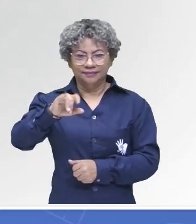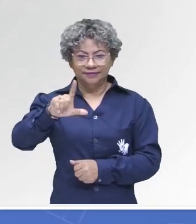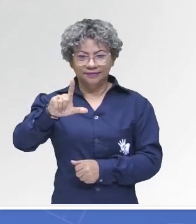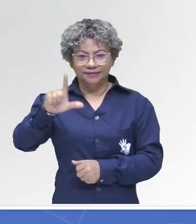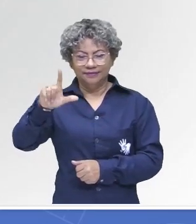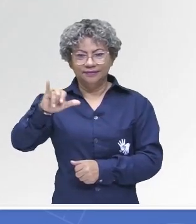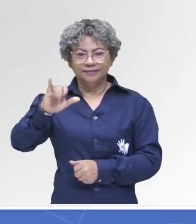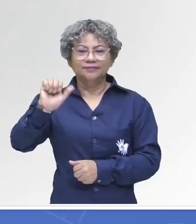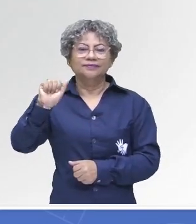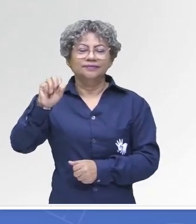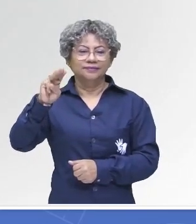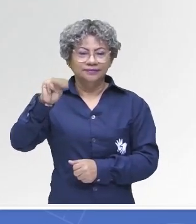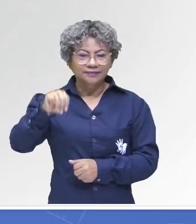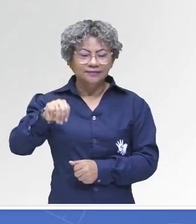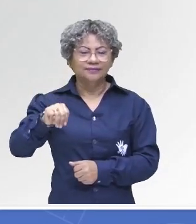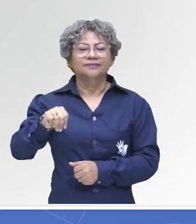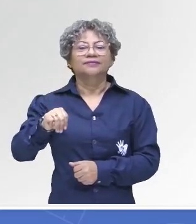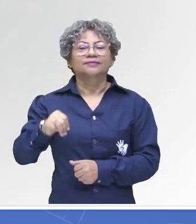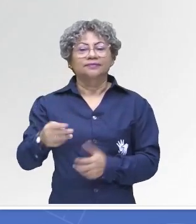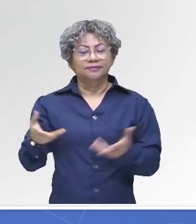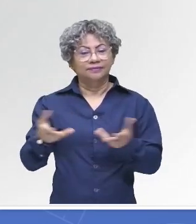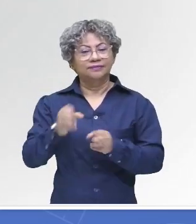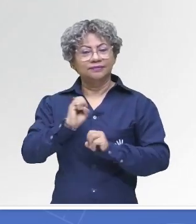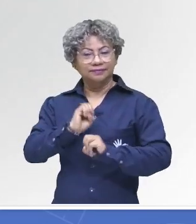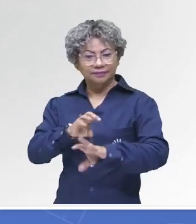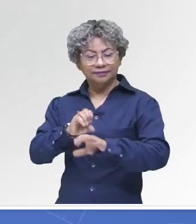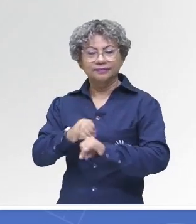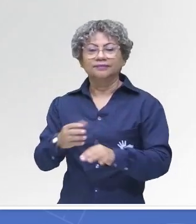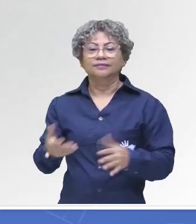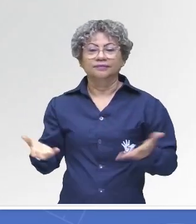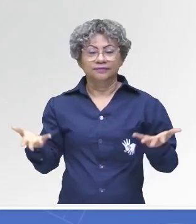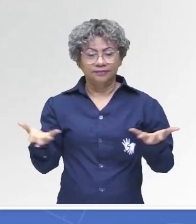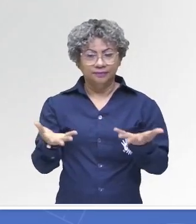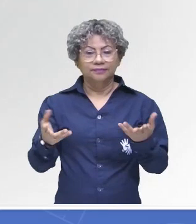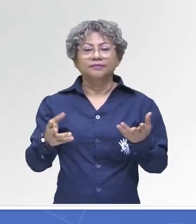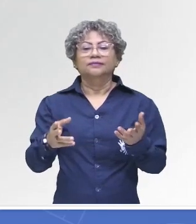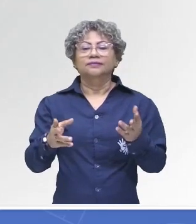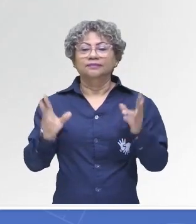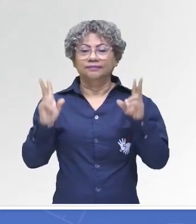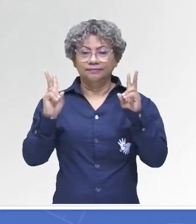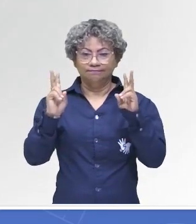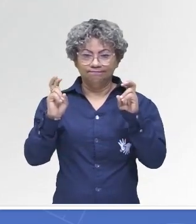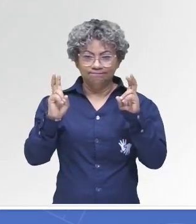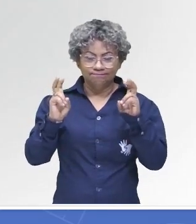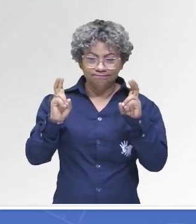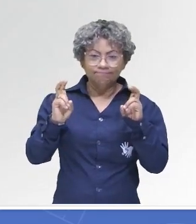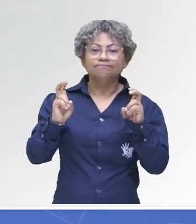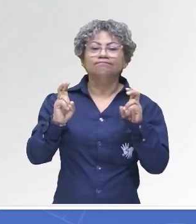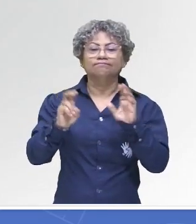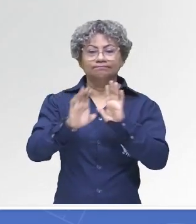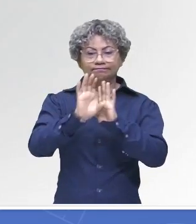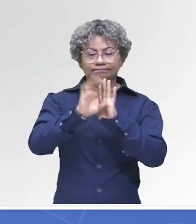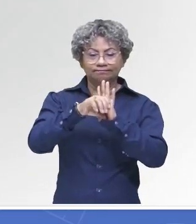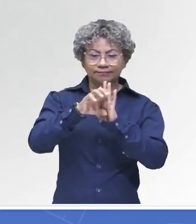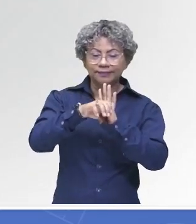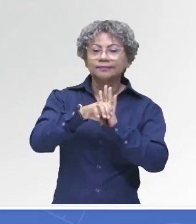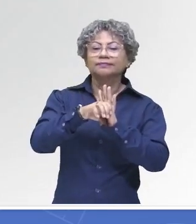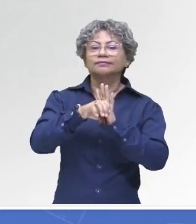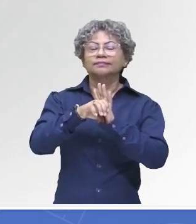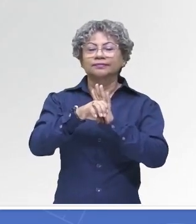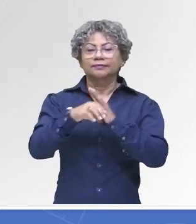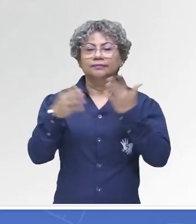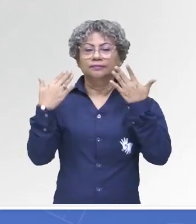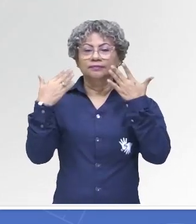dia de hoje. Hoje nós temos um tema bem legal que são os conceitos de calor e temperatura, que são